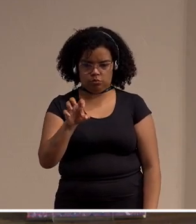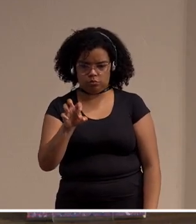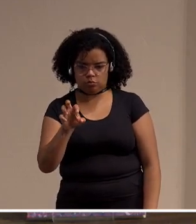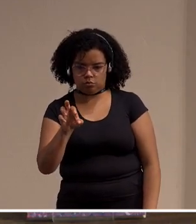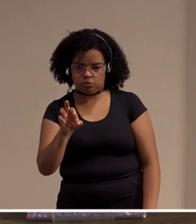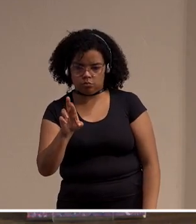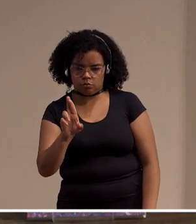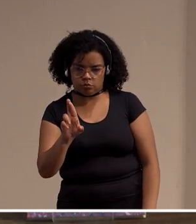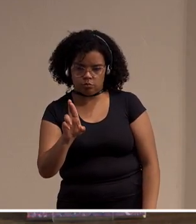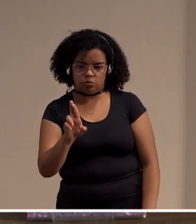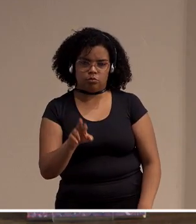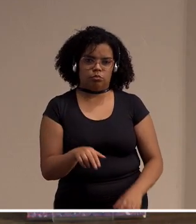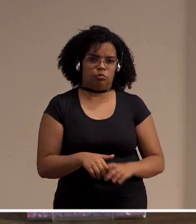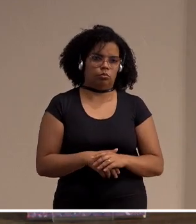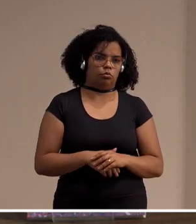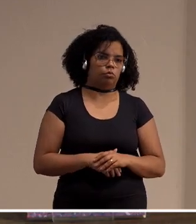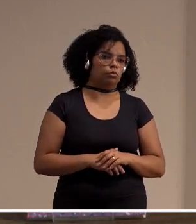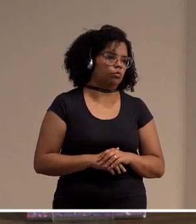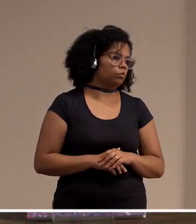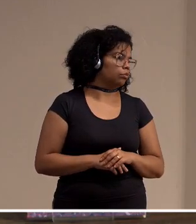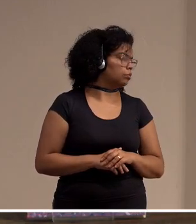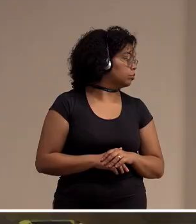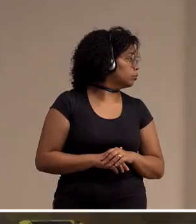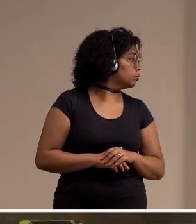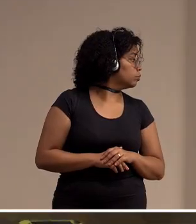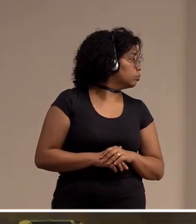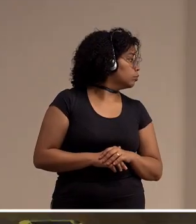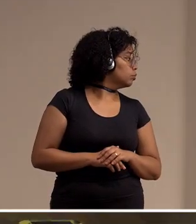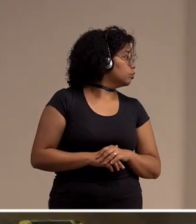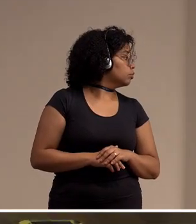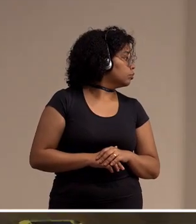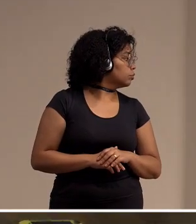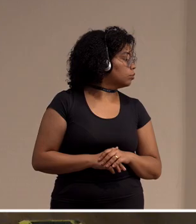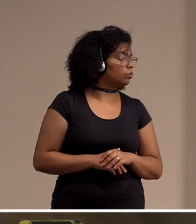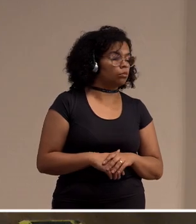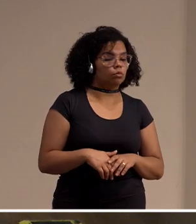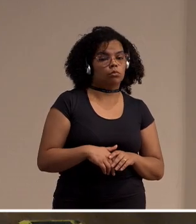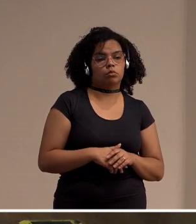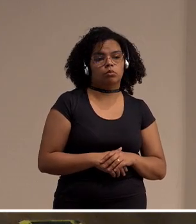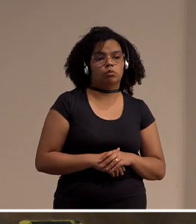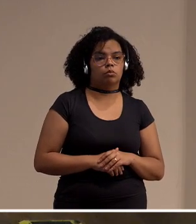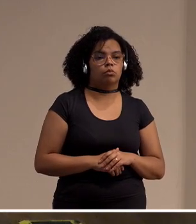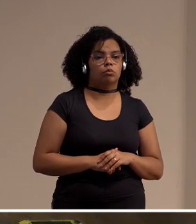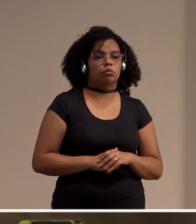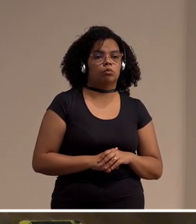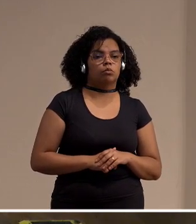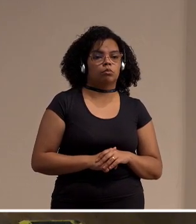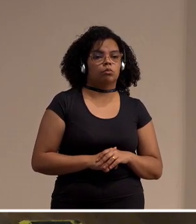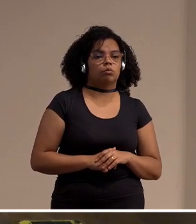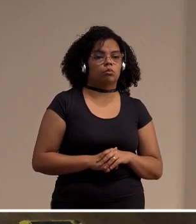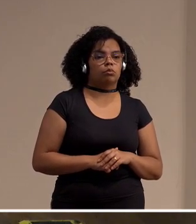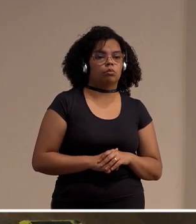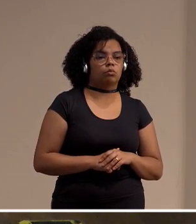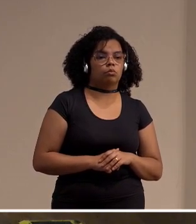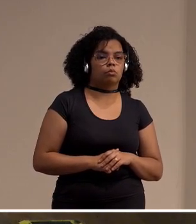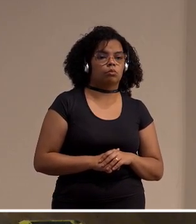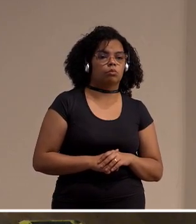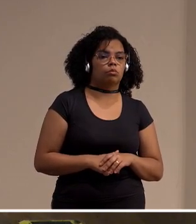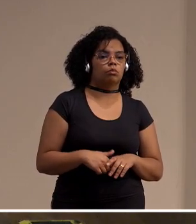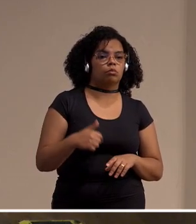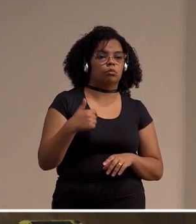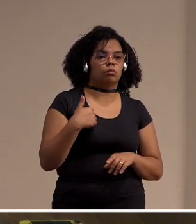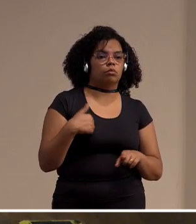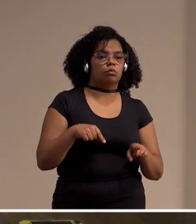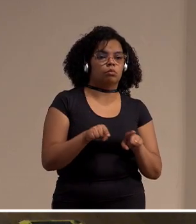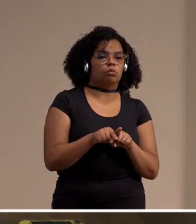começo, é Deng Girl. Sim, eu quedei lembrando também muitas coisas que você disse. Eu lembrei uma frase